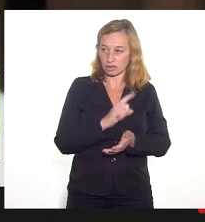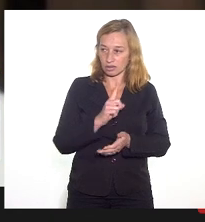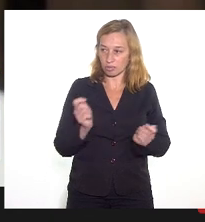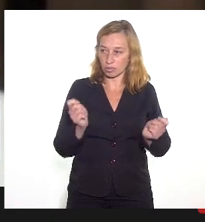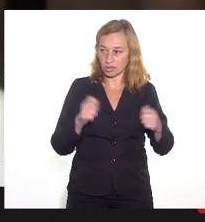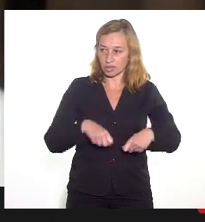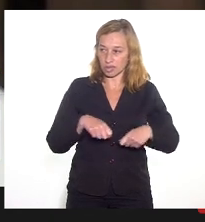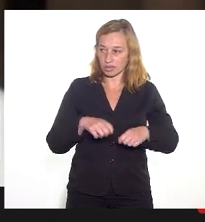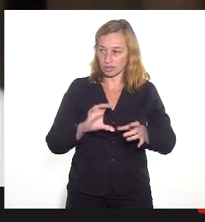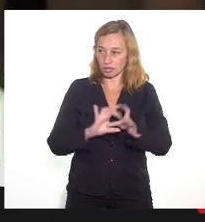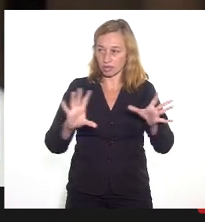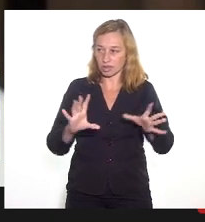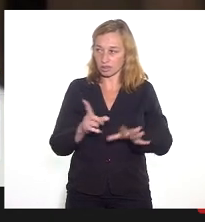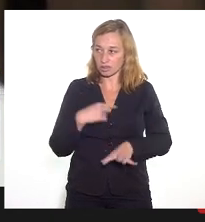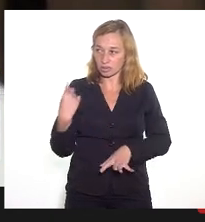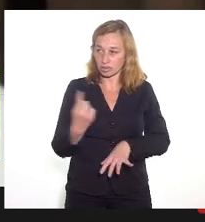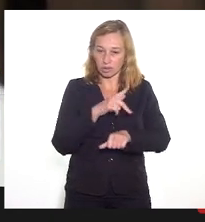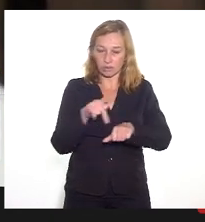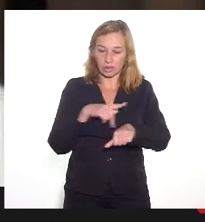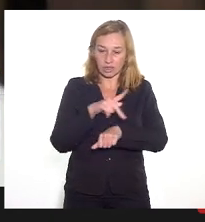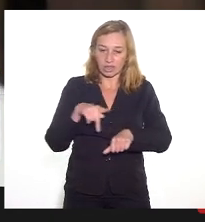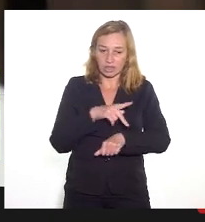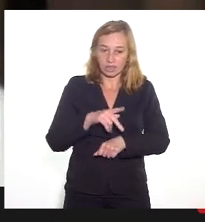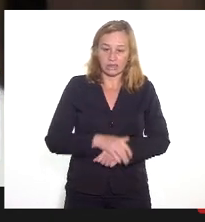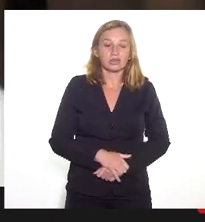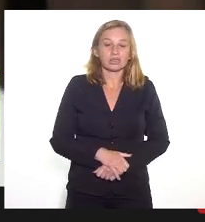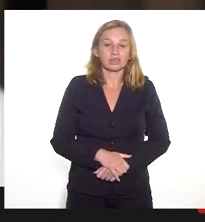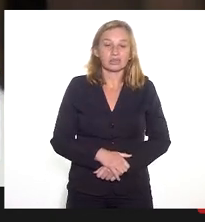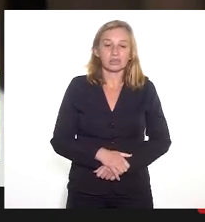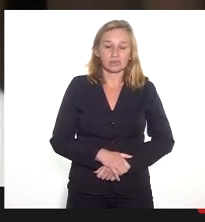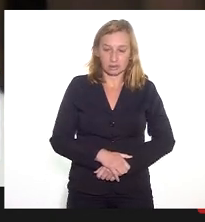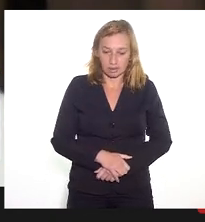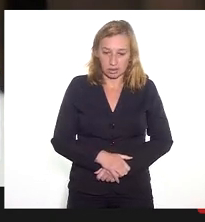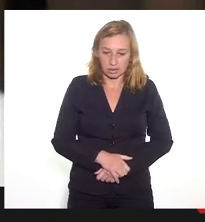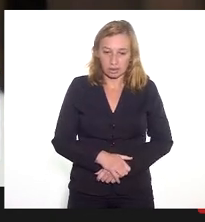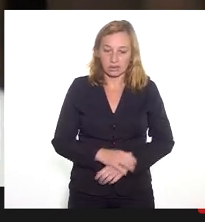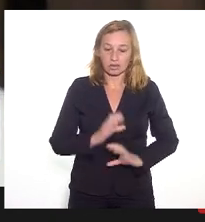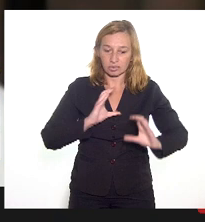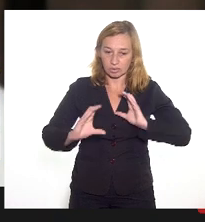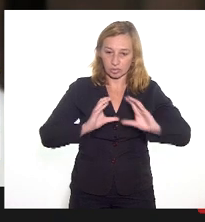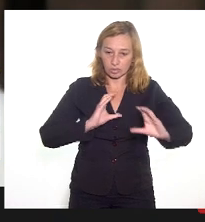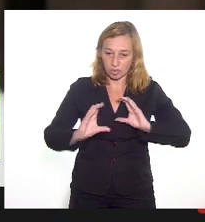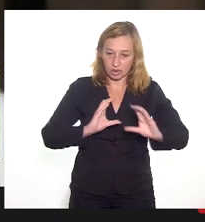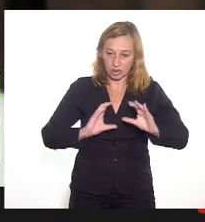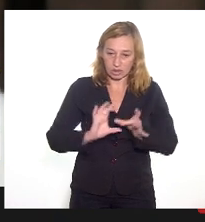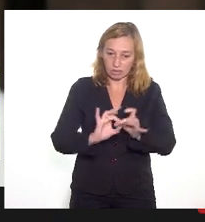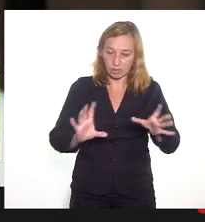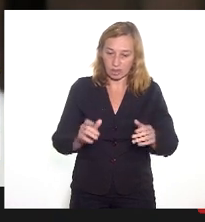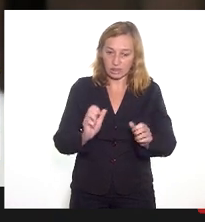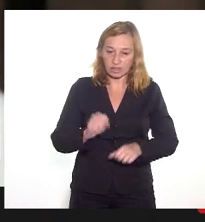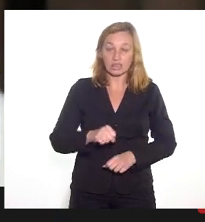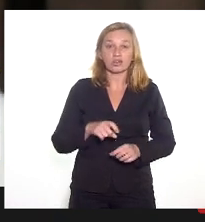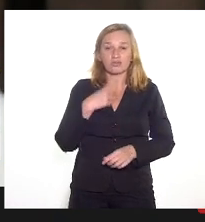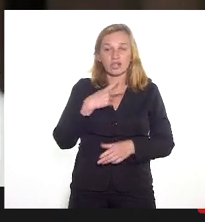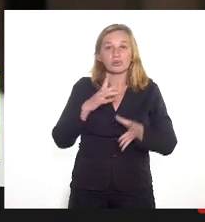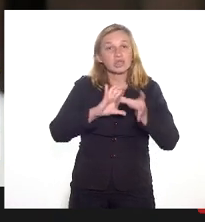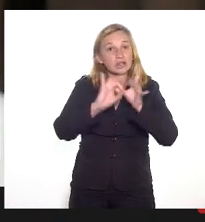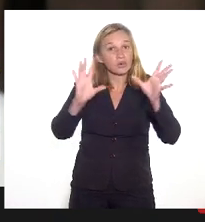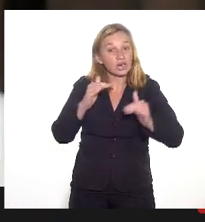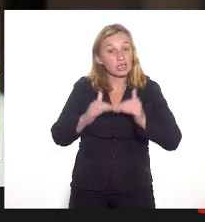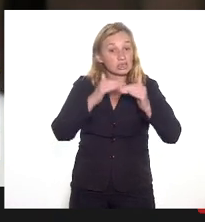haver democracia no nosso país sem democratizar radicalmente os meios de comunicação. Quando a gente fala em democracia, a gente pensa